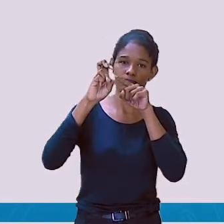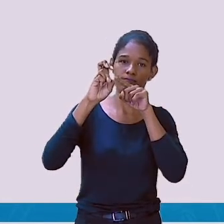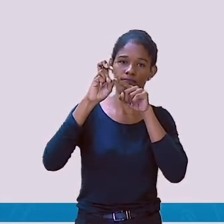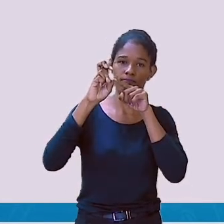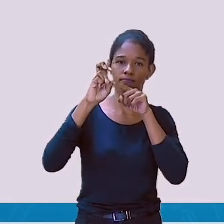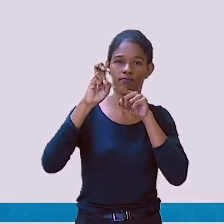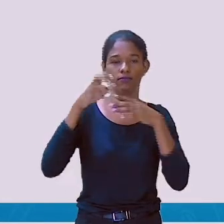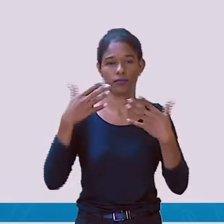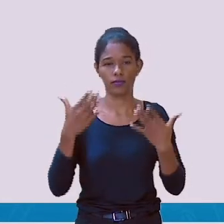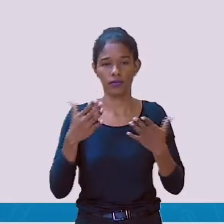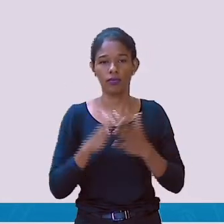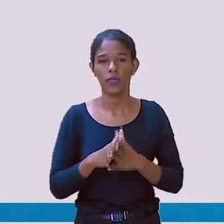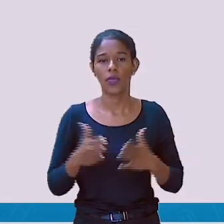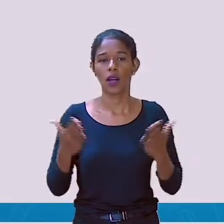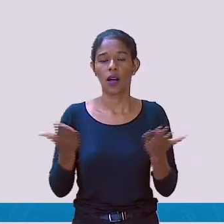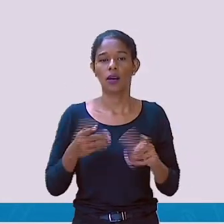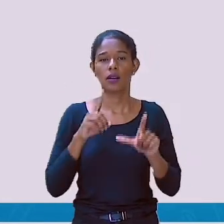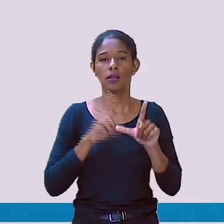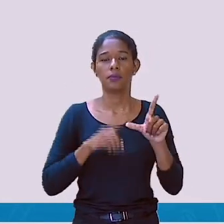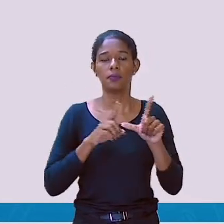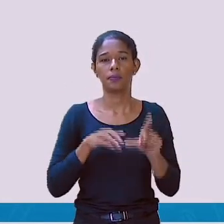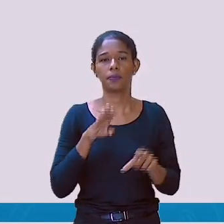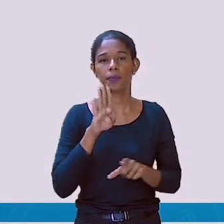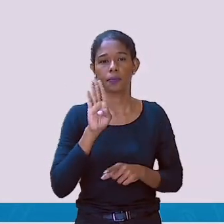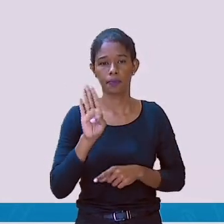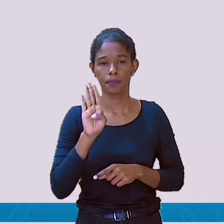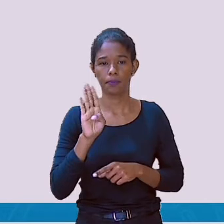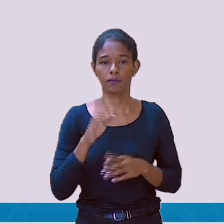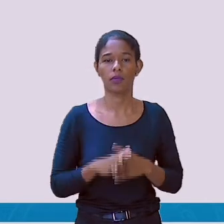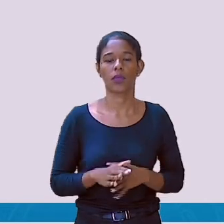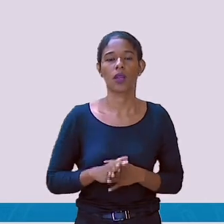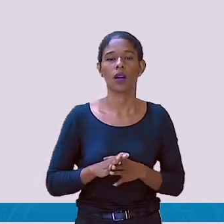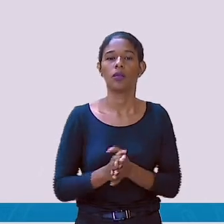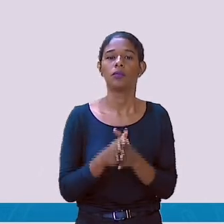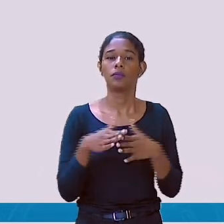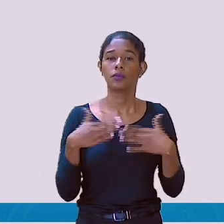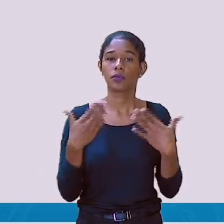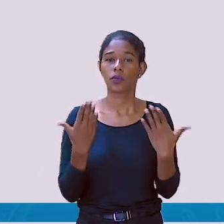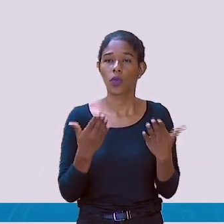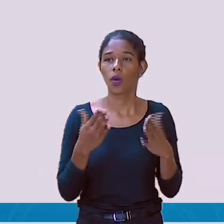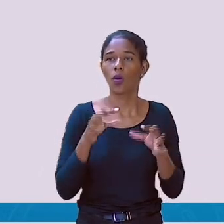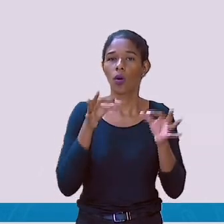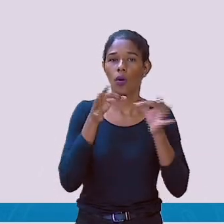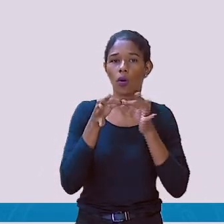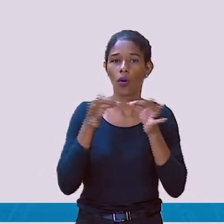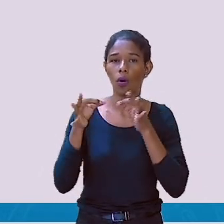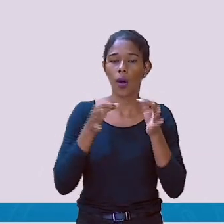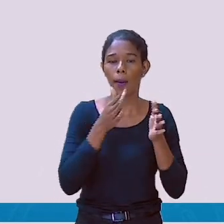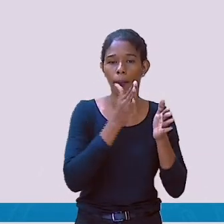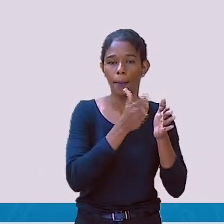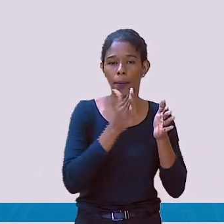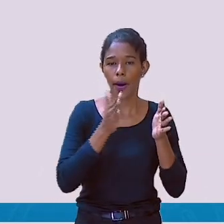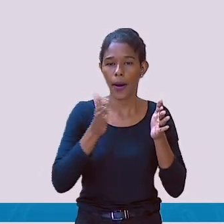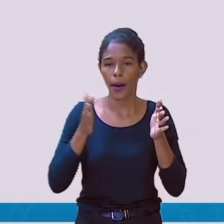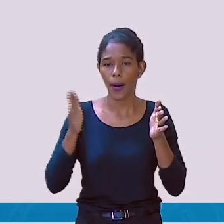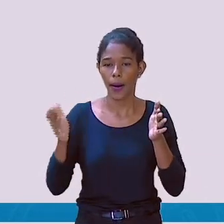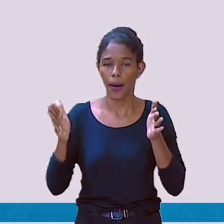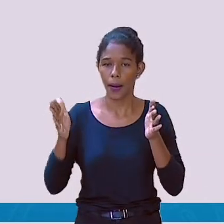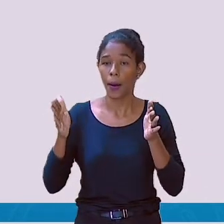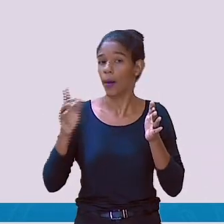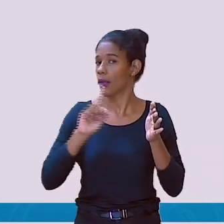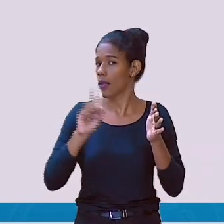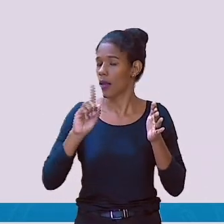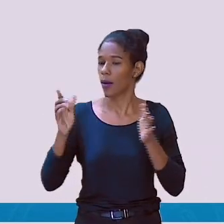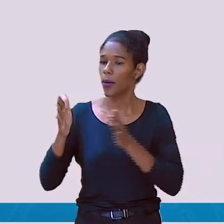Na letra B, escreva os monômios na ordem decrescente, de acordo com o